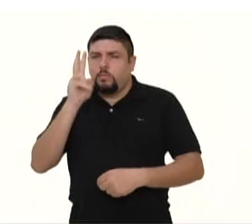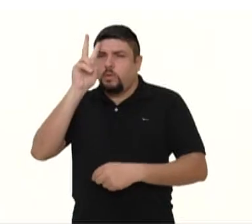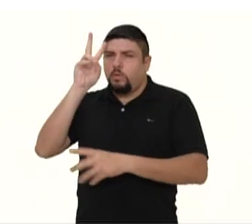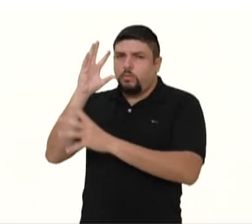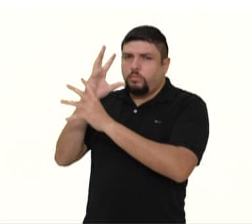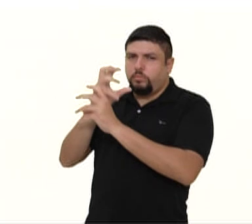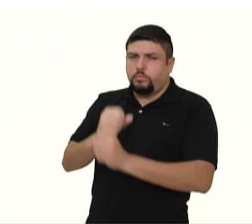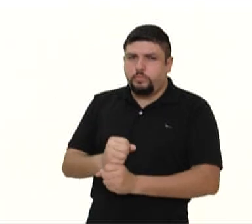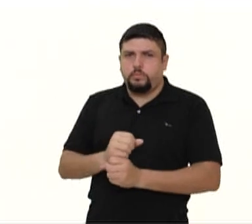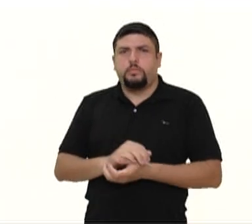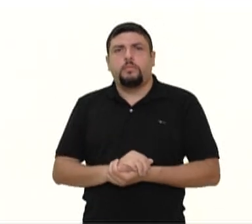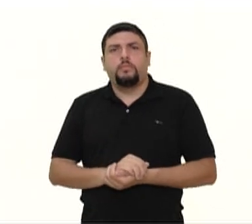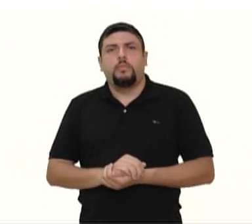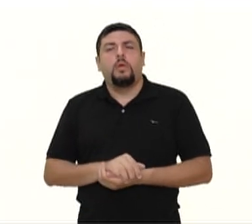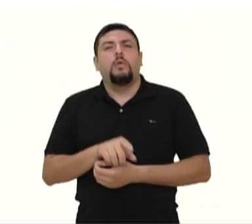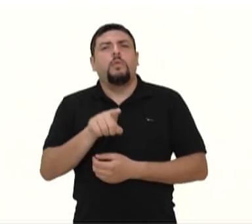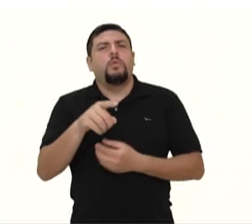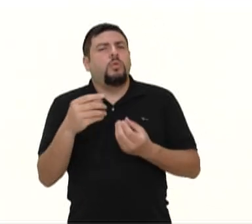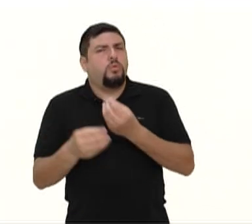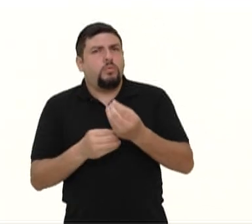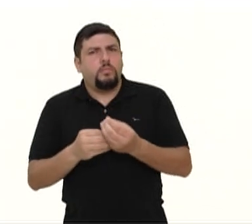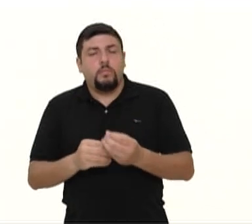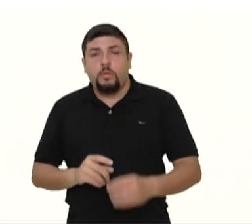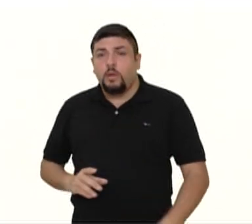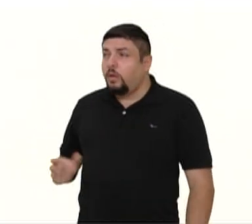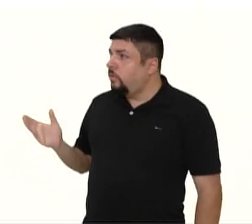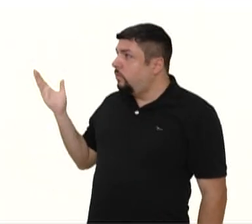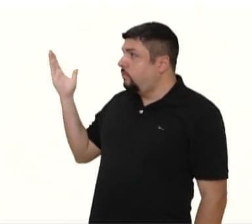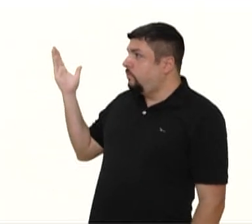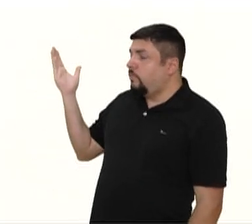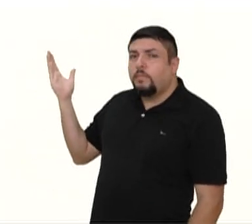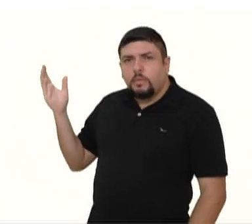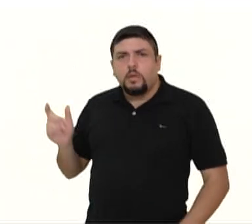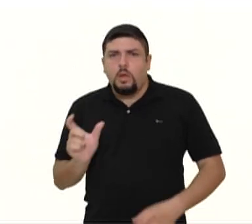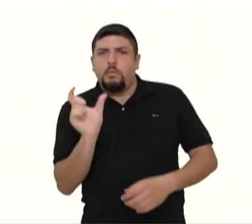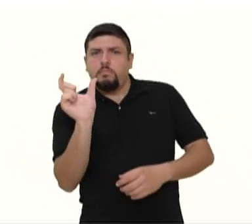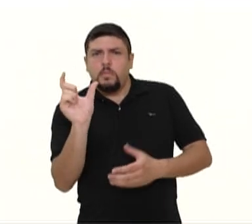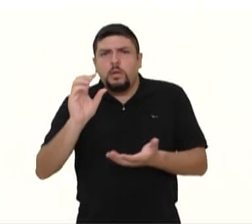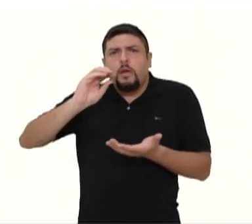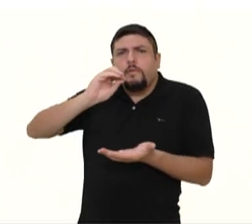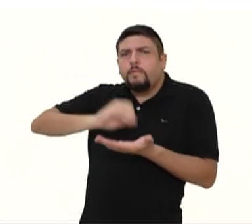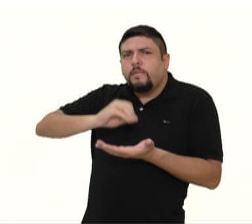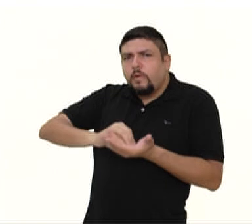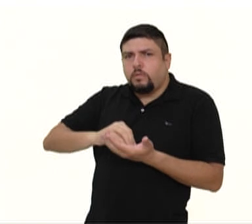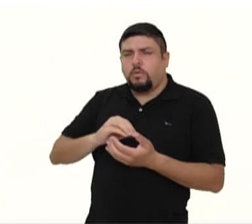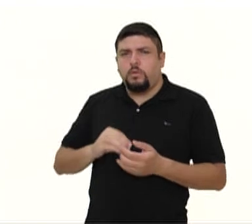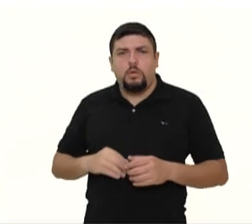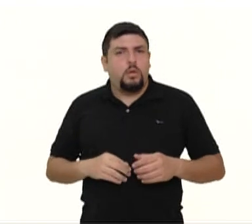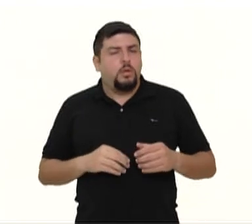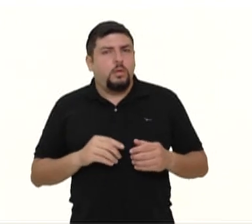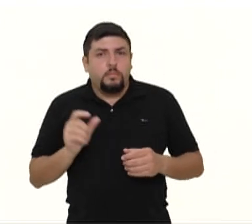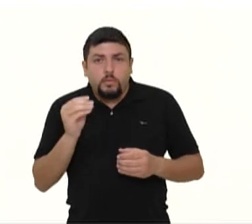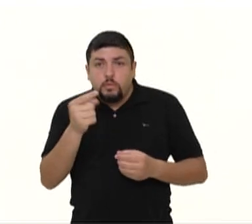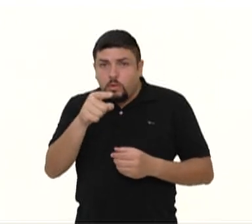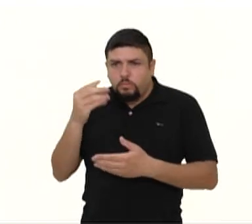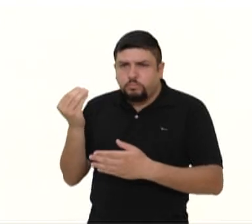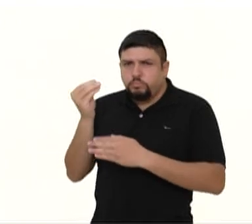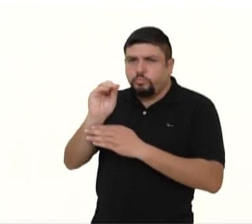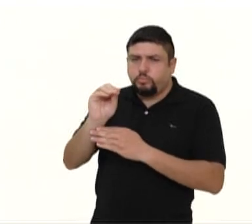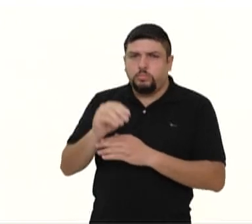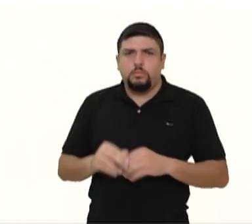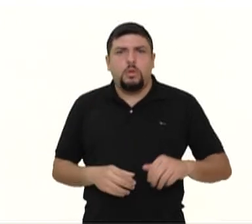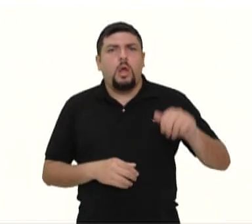conteúdos. Você vai fazer o seguinte, preencher as lacunas com as respostas corretas para a letra A. Quais os